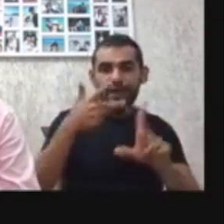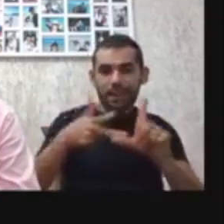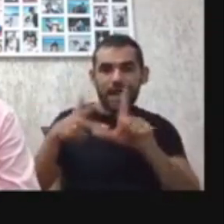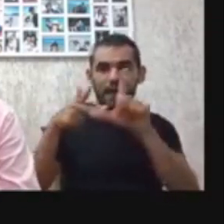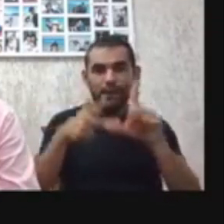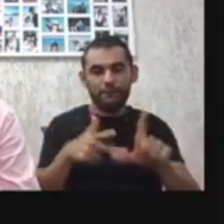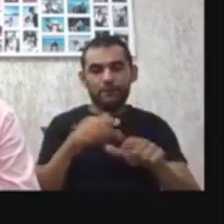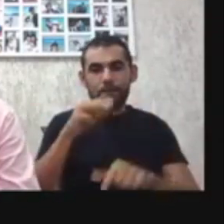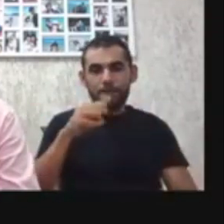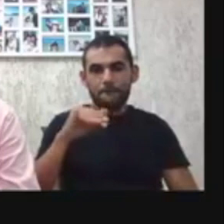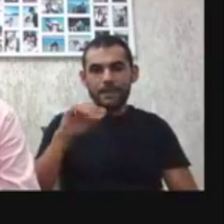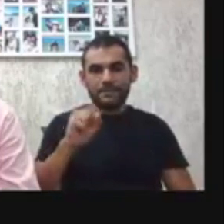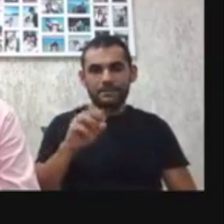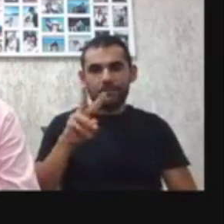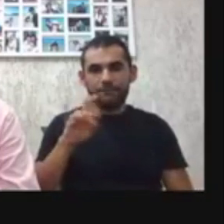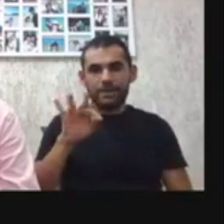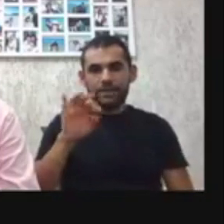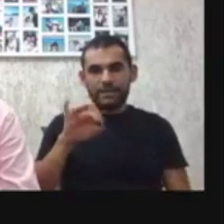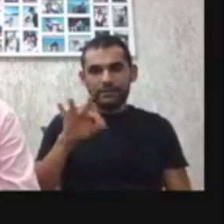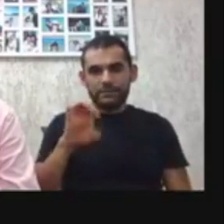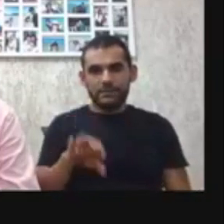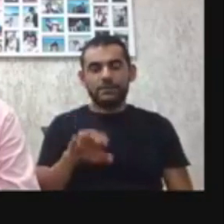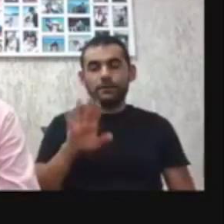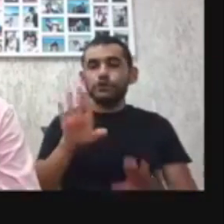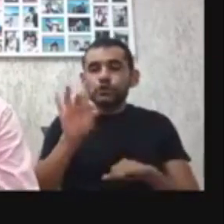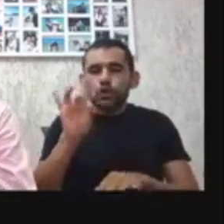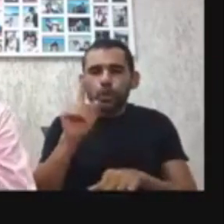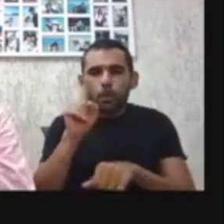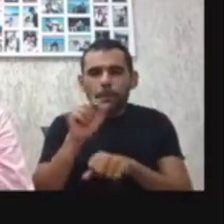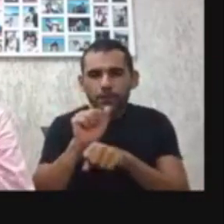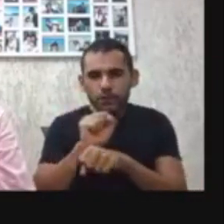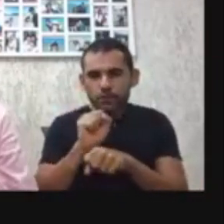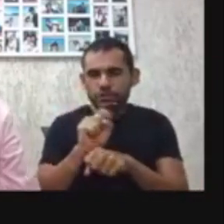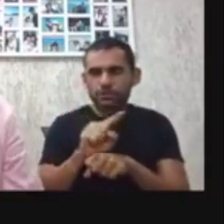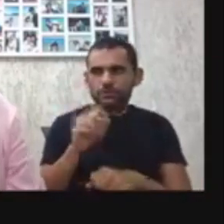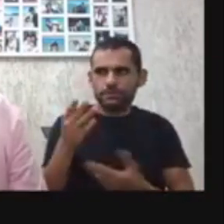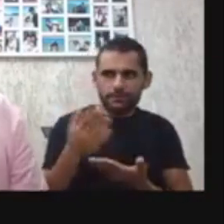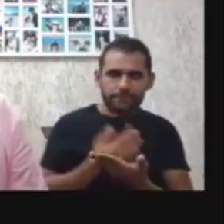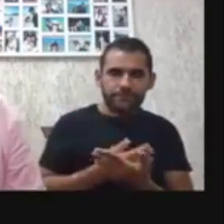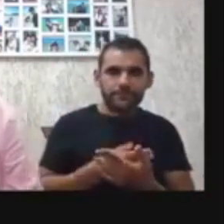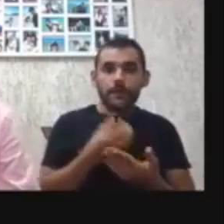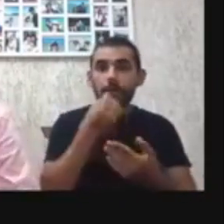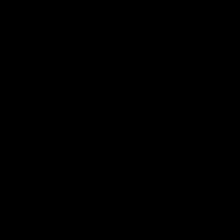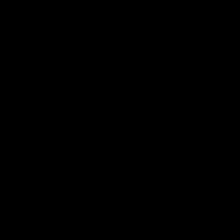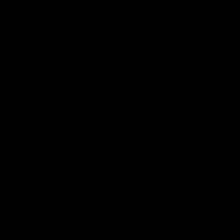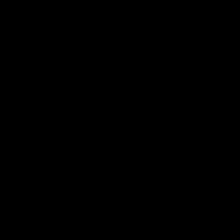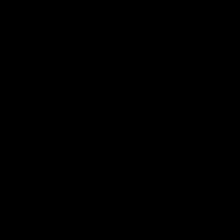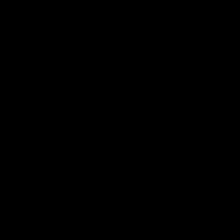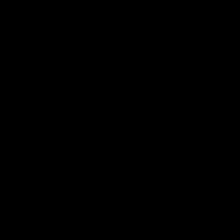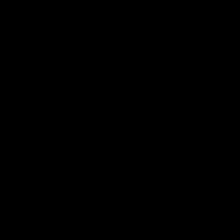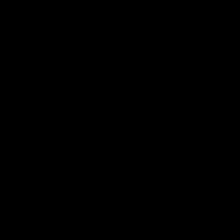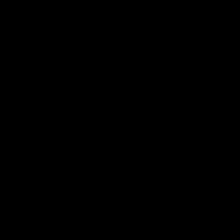Vertentes. Só um minutinho, viu, Valdecir? Só um minuto. Pessoal, boa noite, até mais.